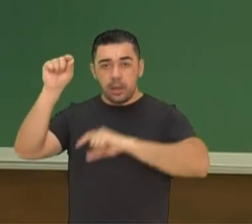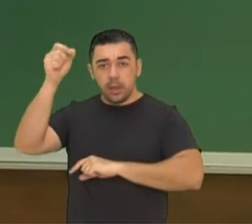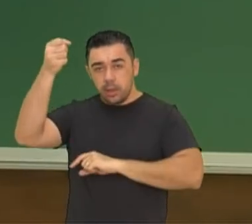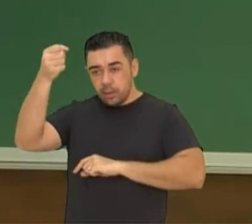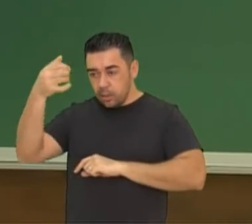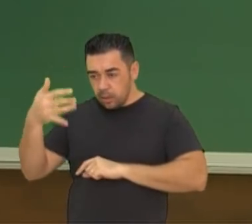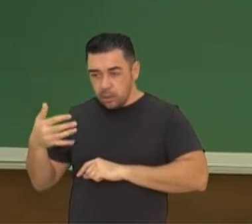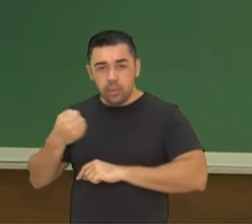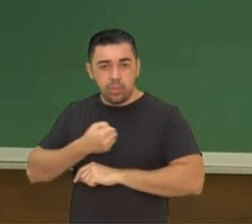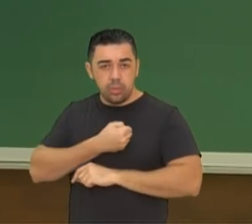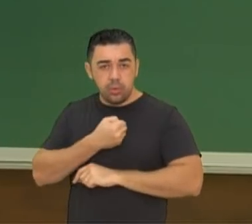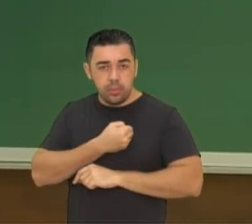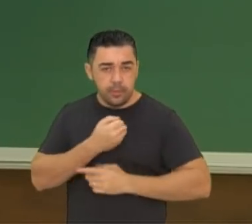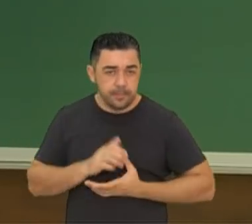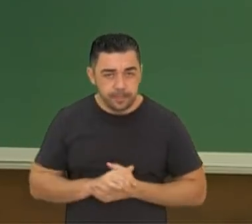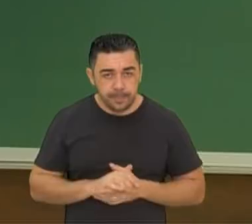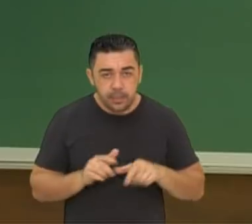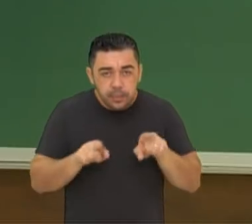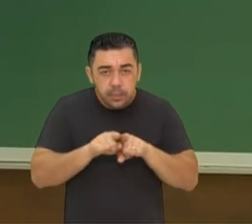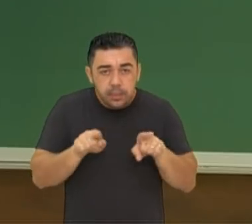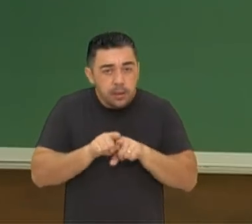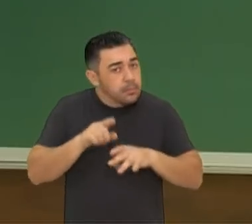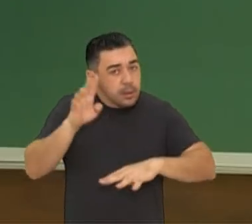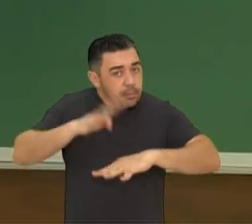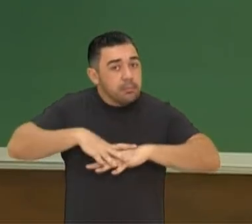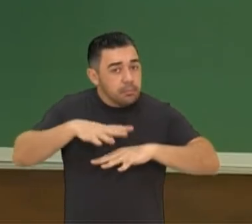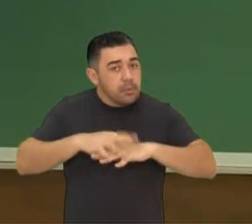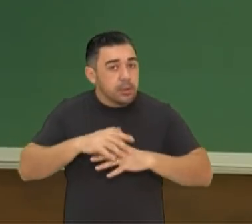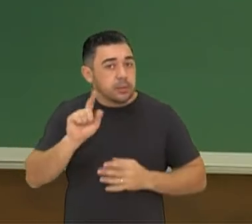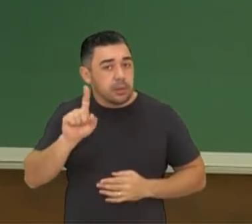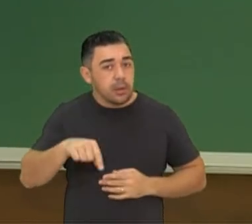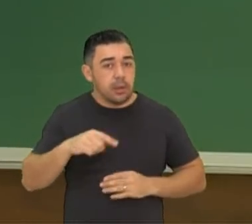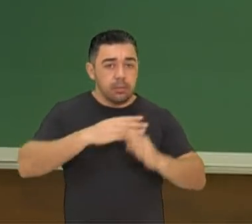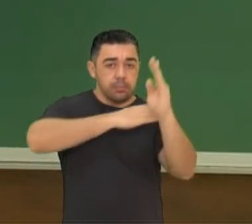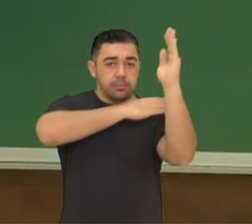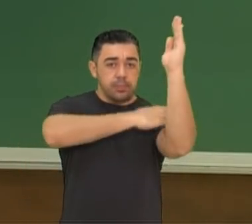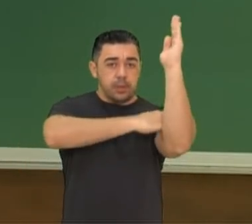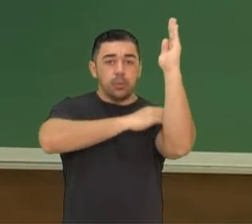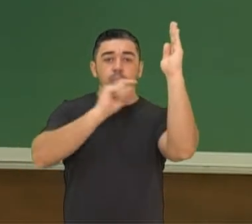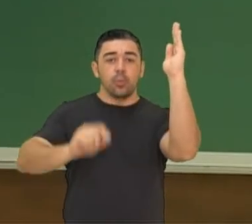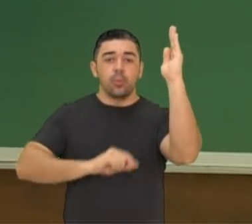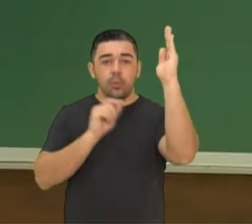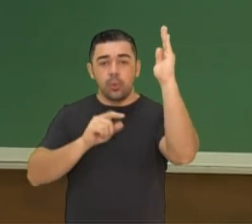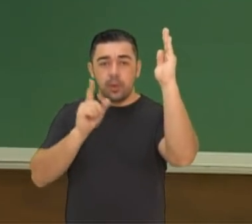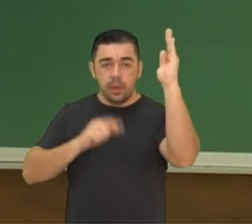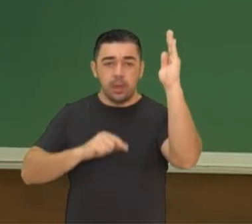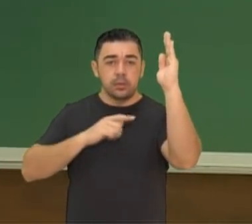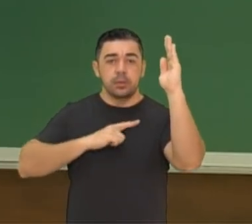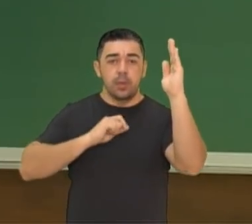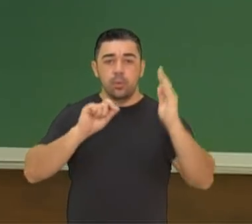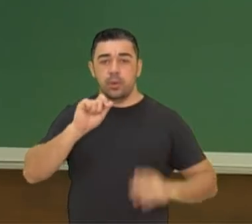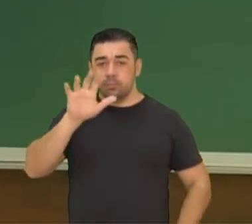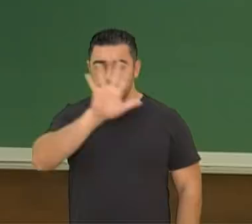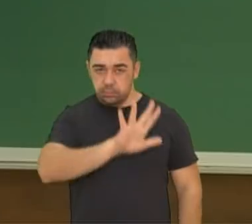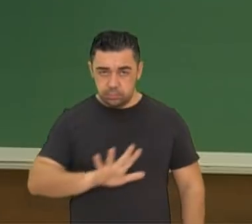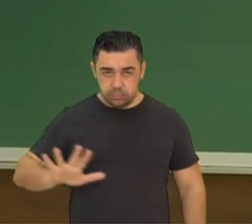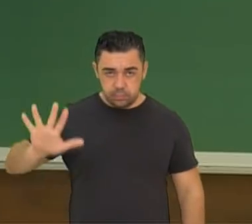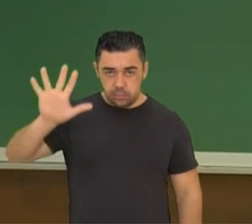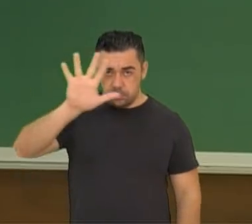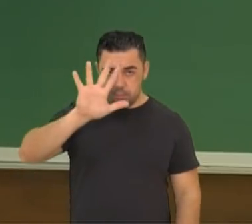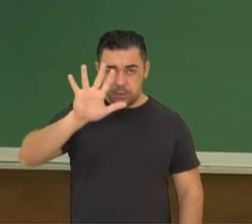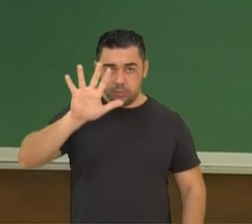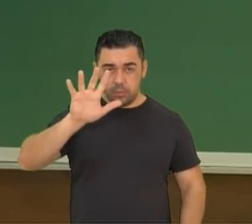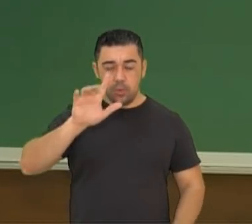certo? E na matemática não é diferente. Quando a gente fala de plano cartesiano, nós estamos falando de um plano, de uma superfície reta